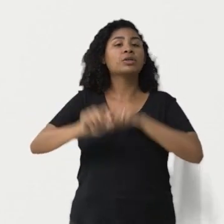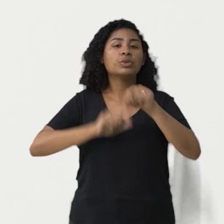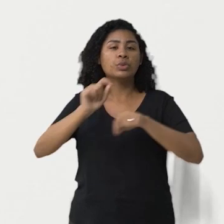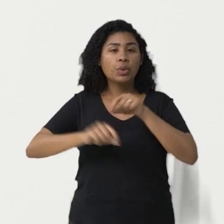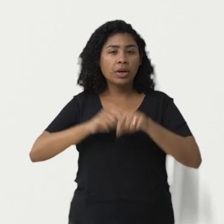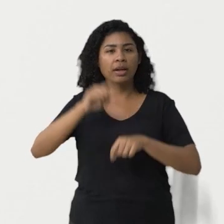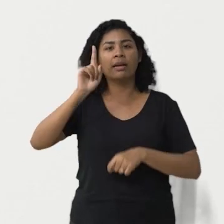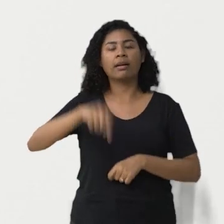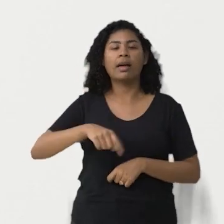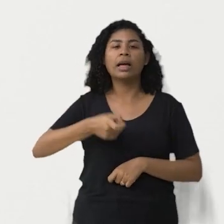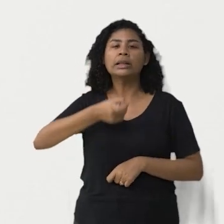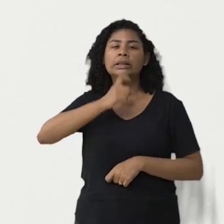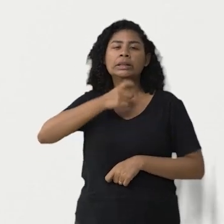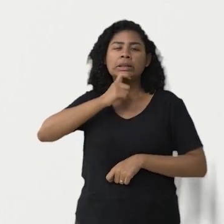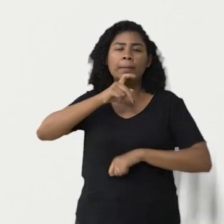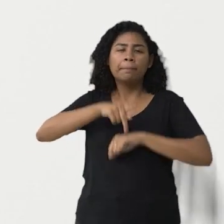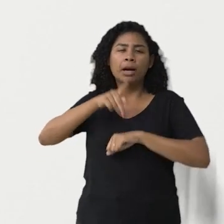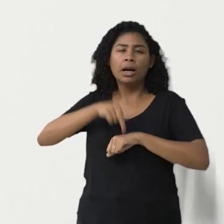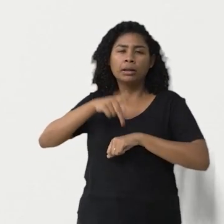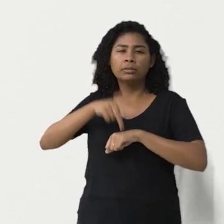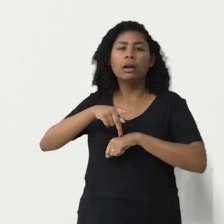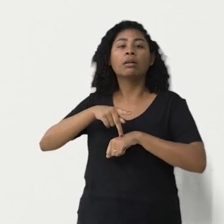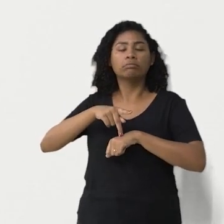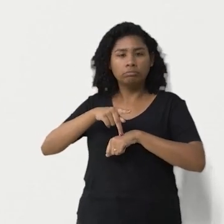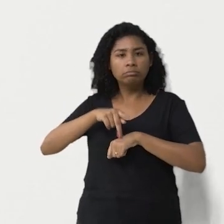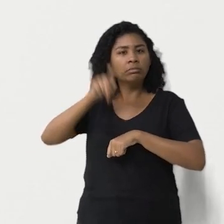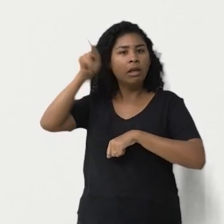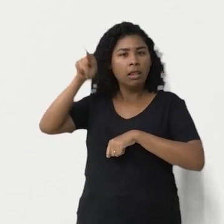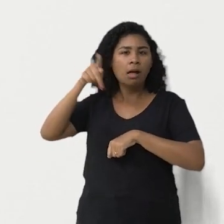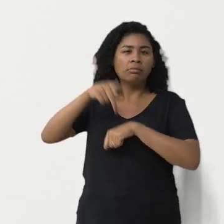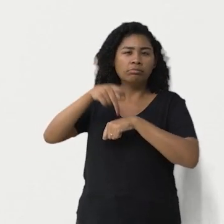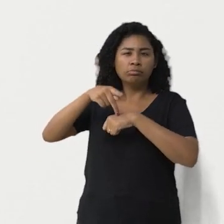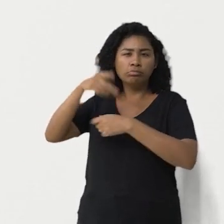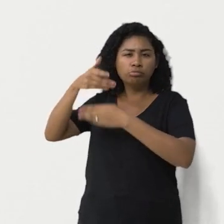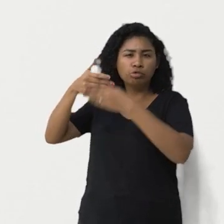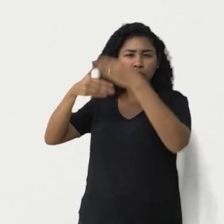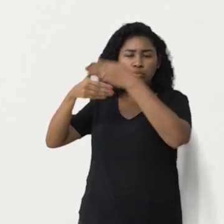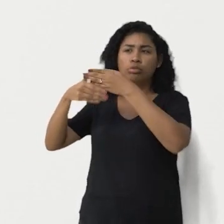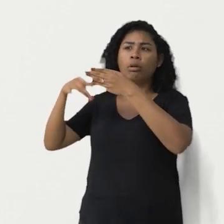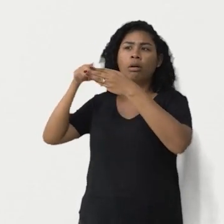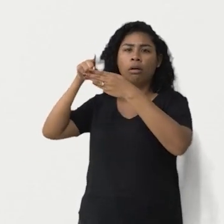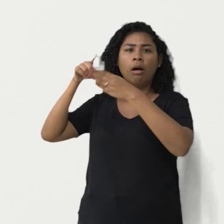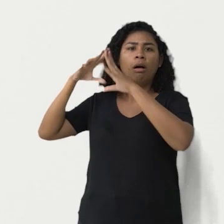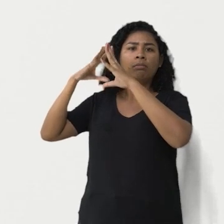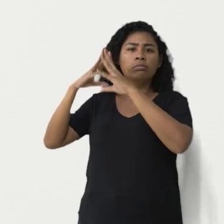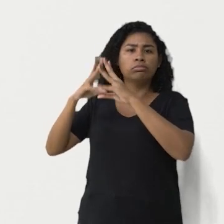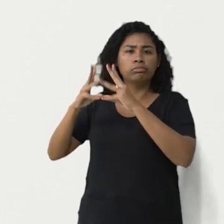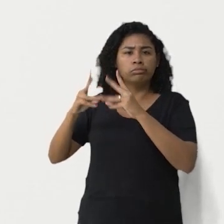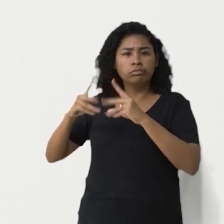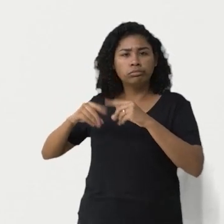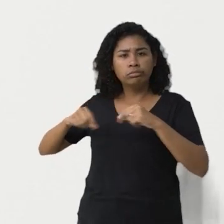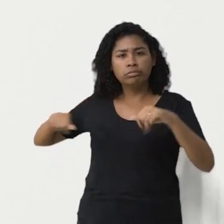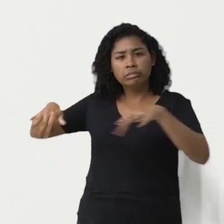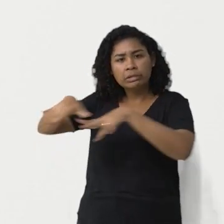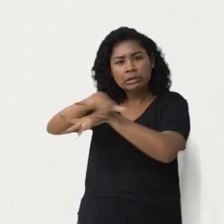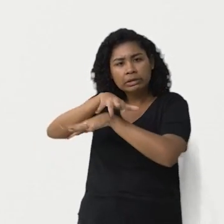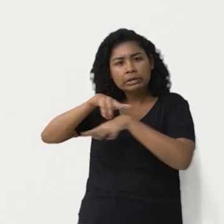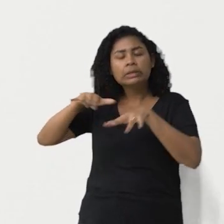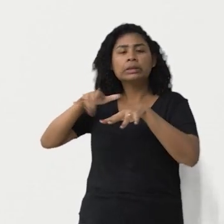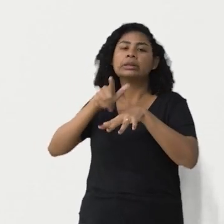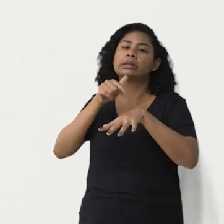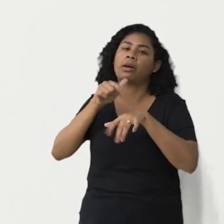tá? Além das chuvas, a parte do derretimento aí da neve dos Andes vai caracterizar aí os